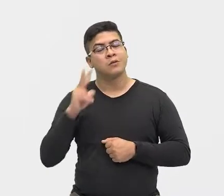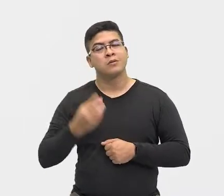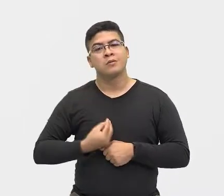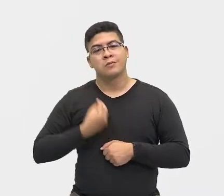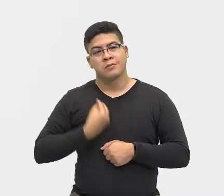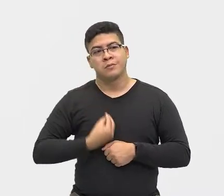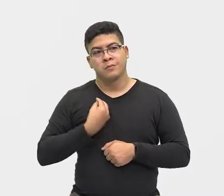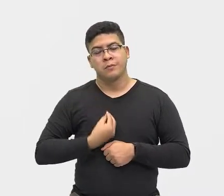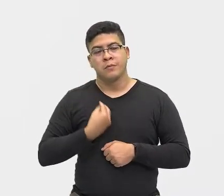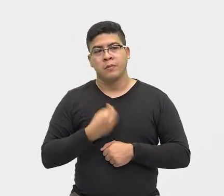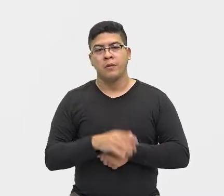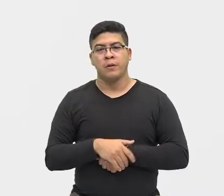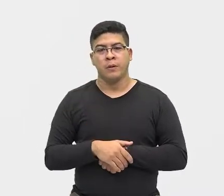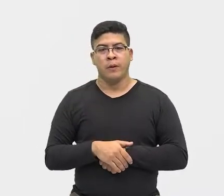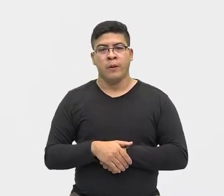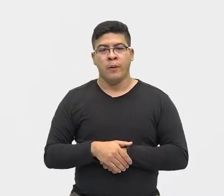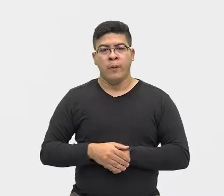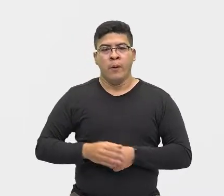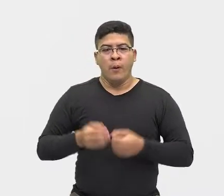Monteiro Lobato, que nasceu em